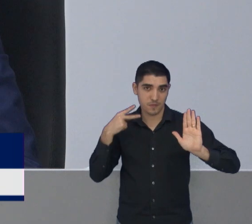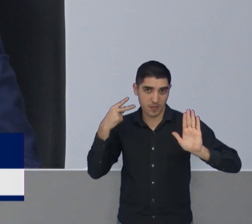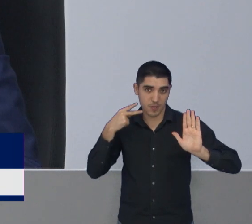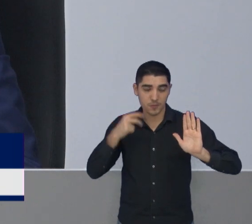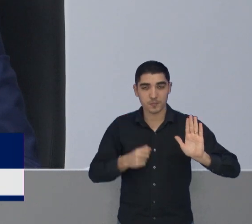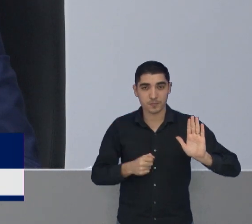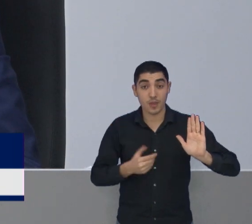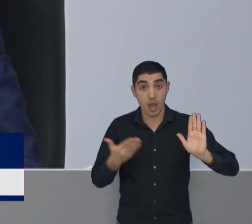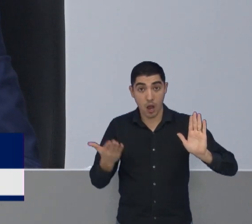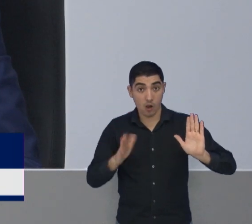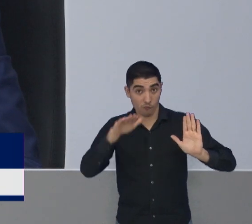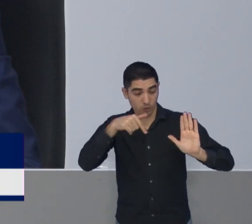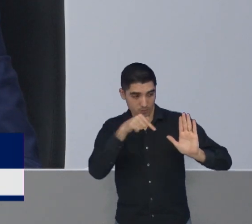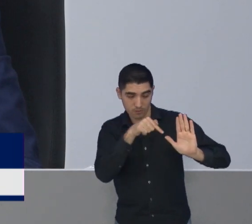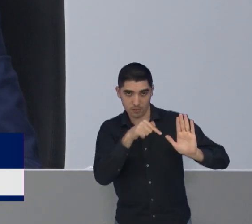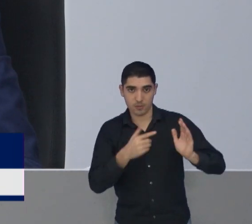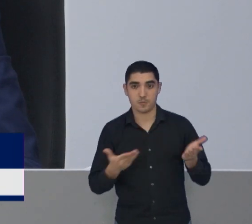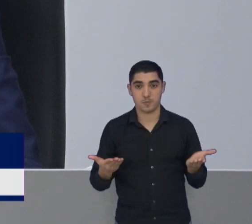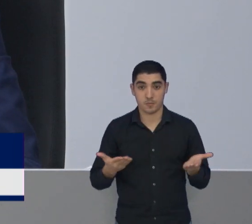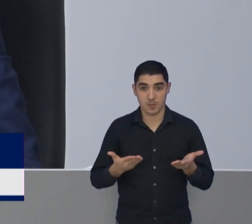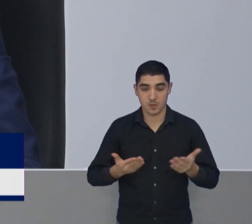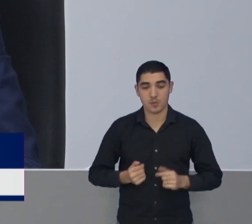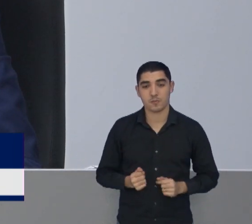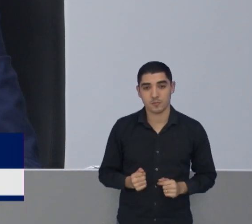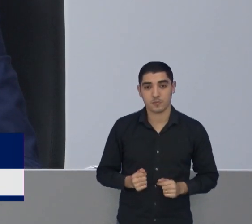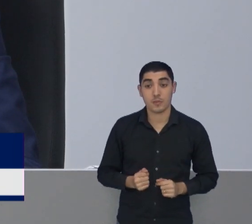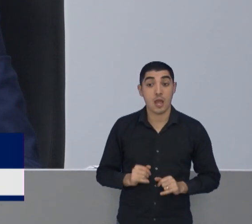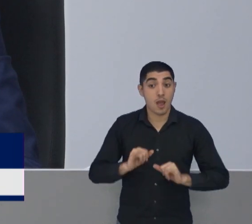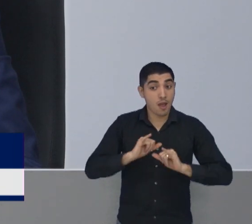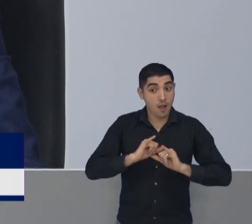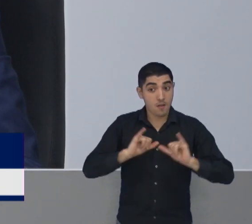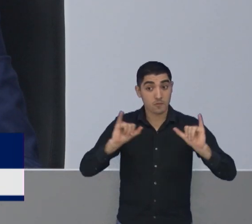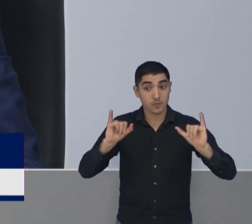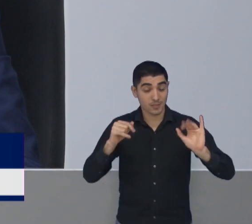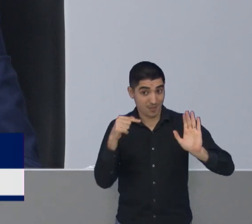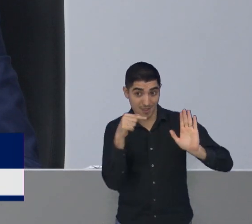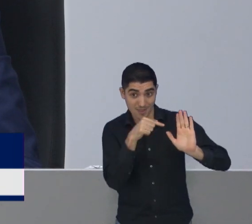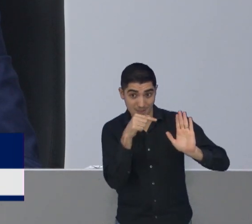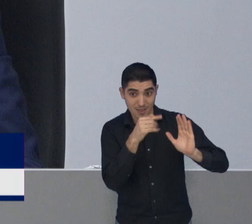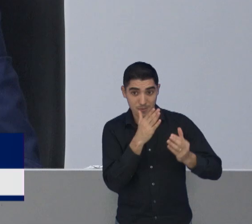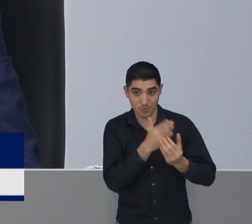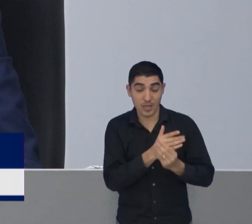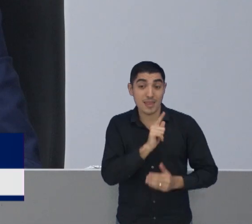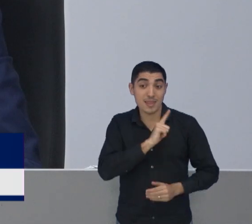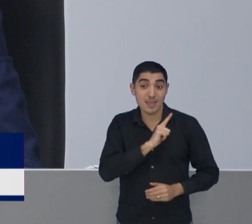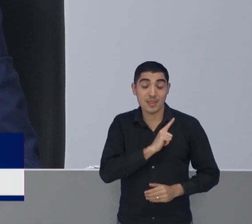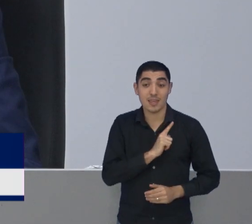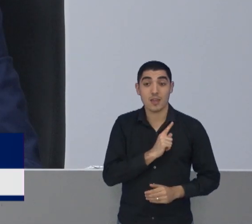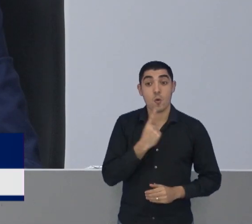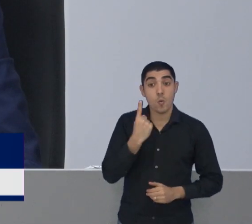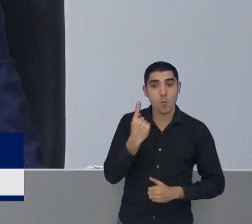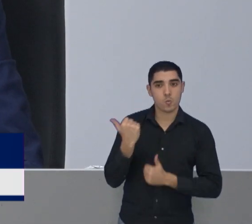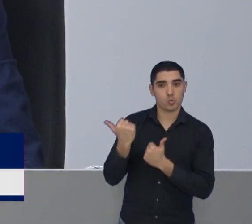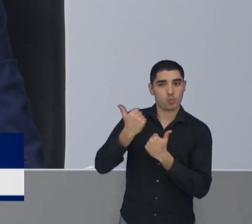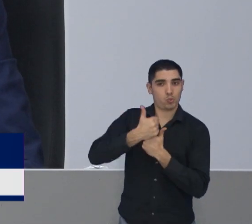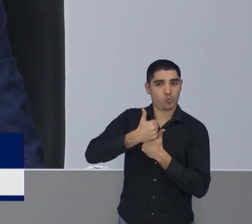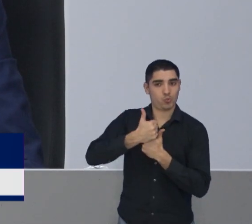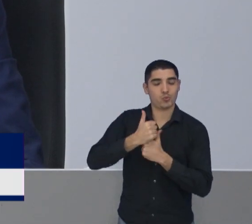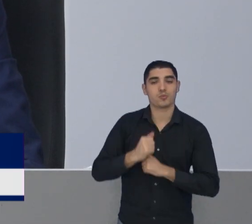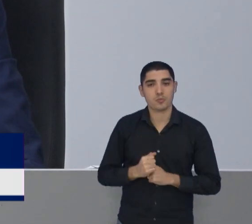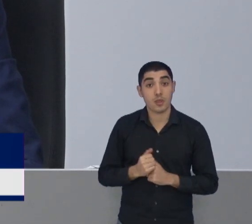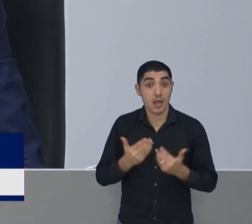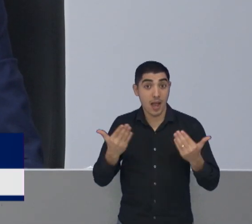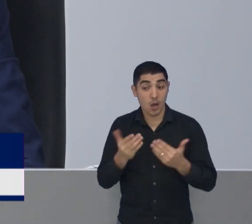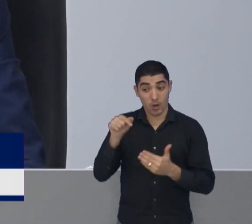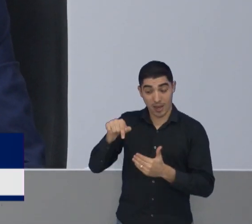Em votação o processo. Informamos, senhores vereadores, que o processo possui um substitutivo. Em